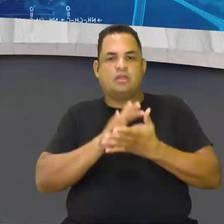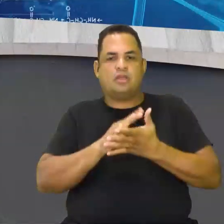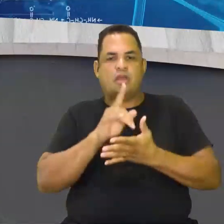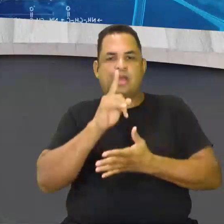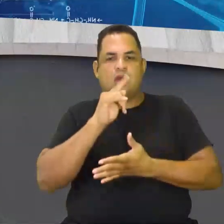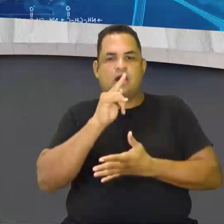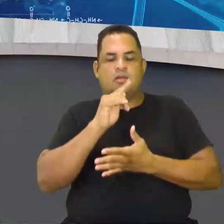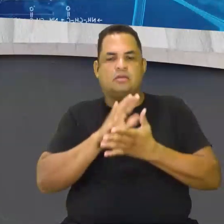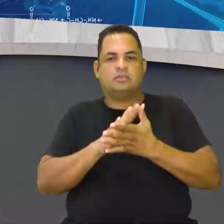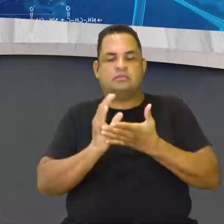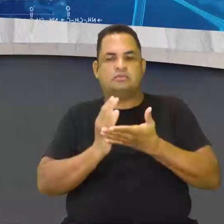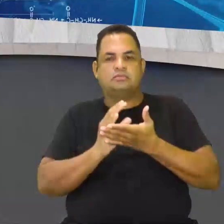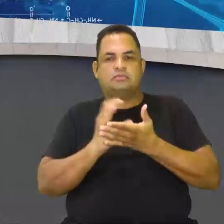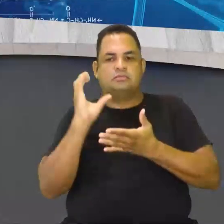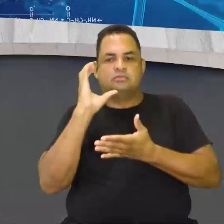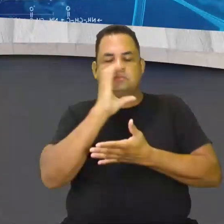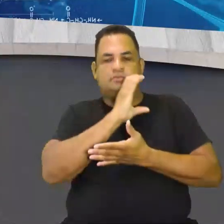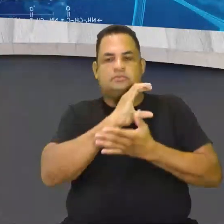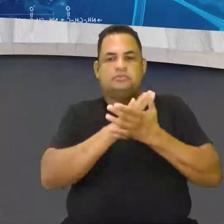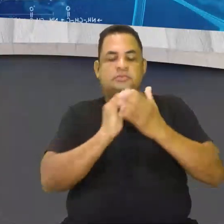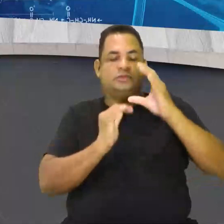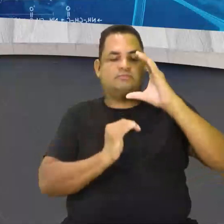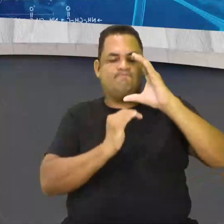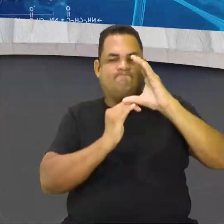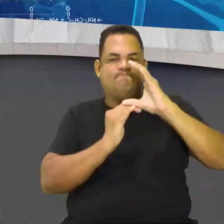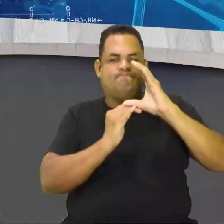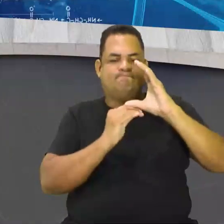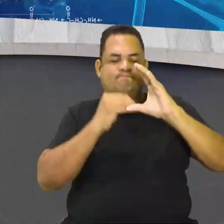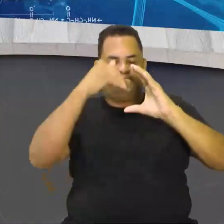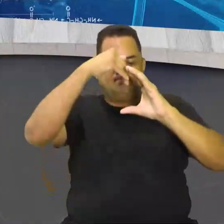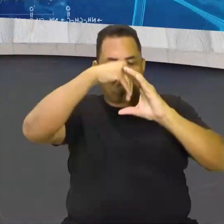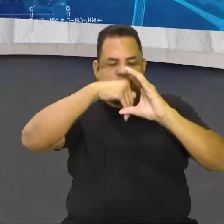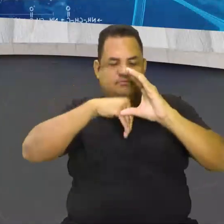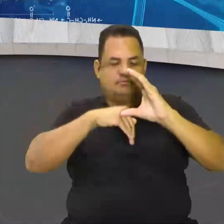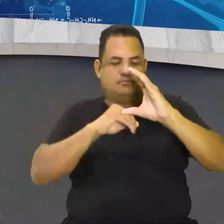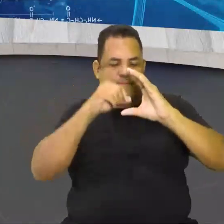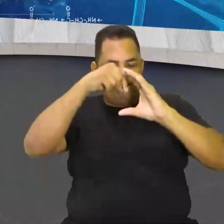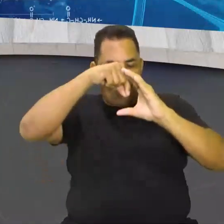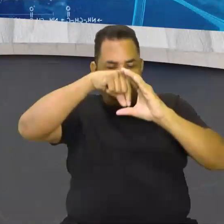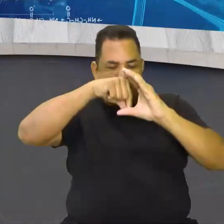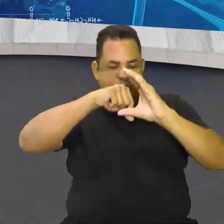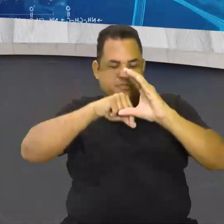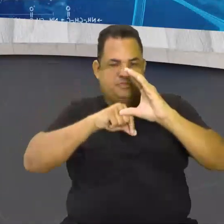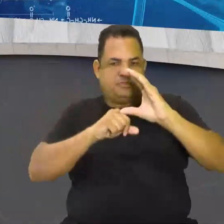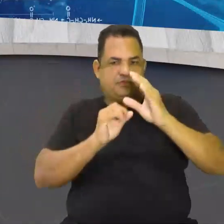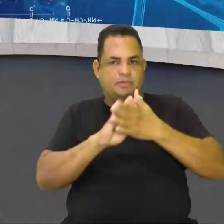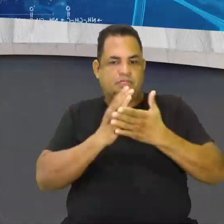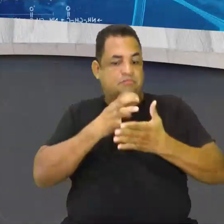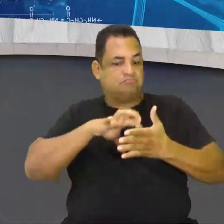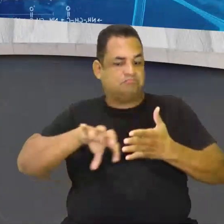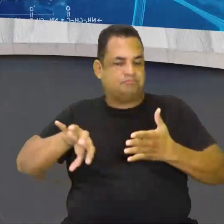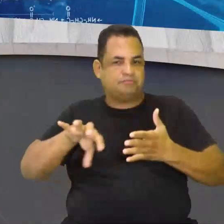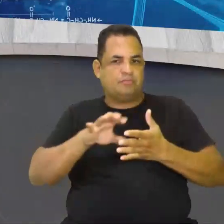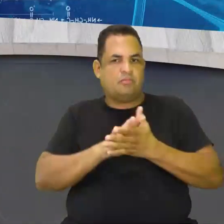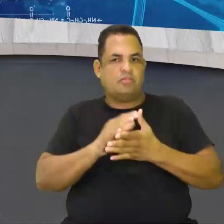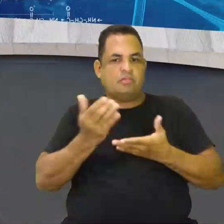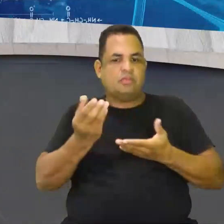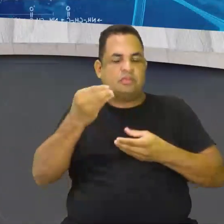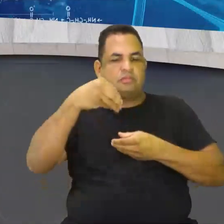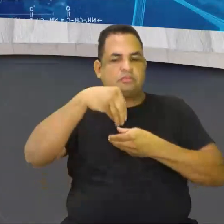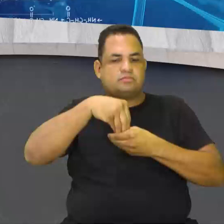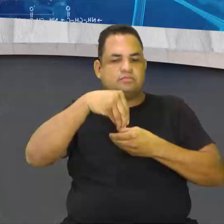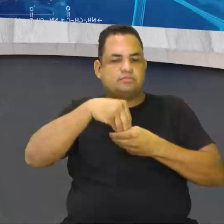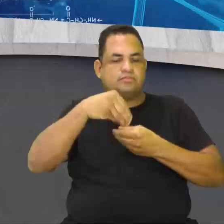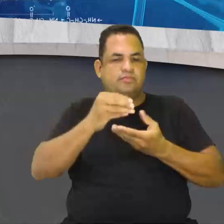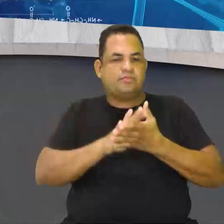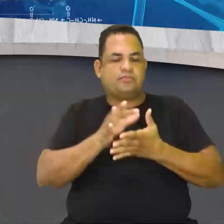precisa filtrar para garantir que aquelas partículas sólidas indesejáveis não vai fazer parte